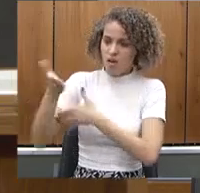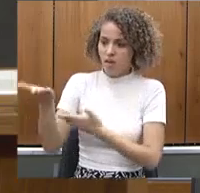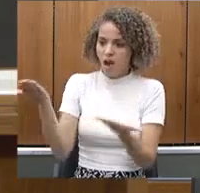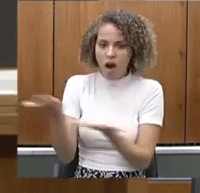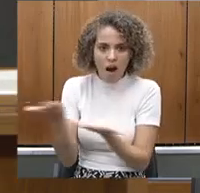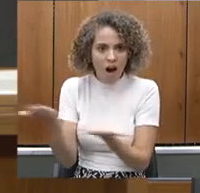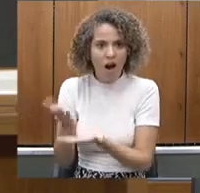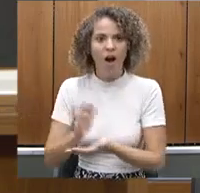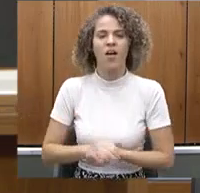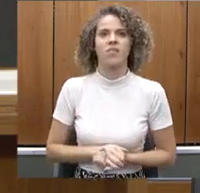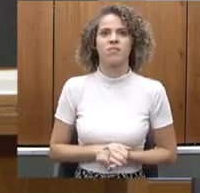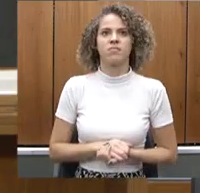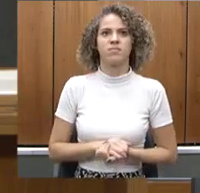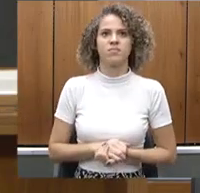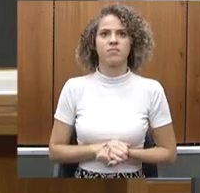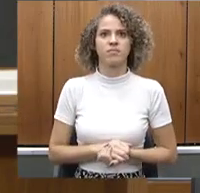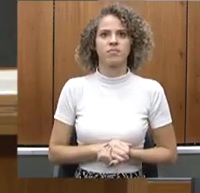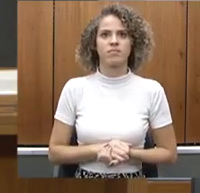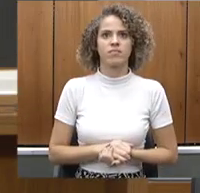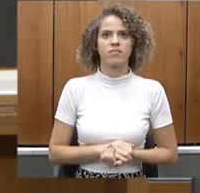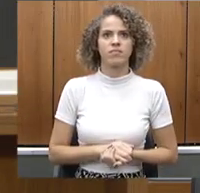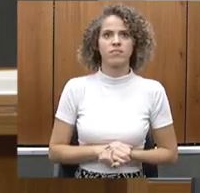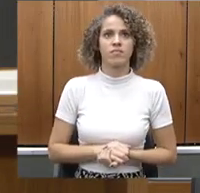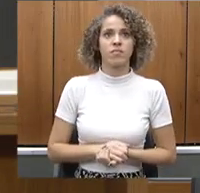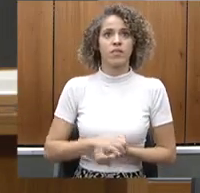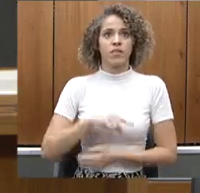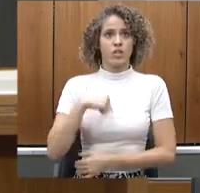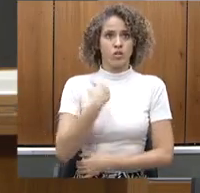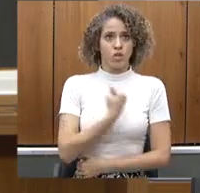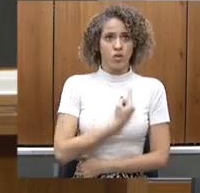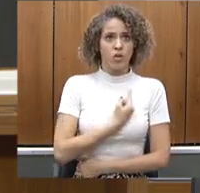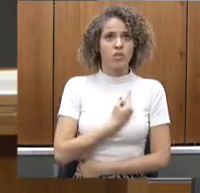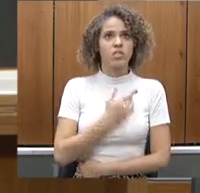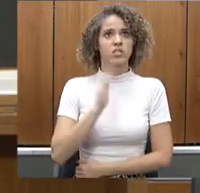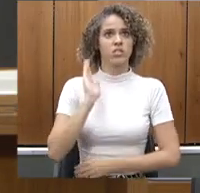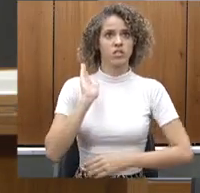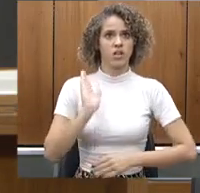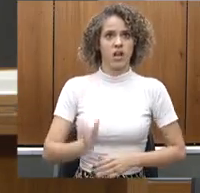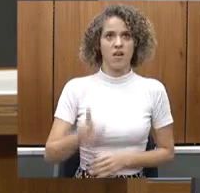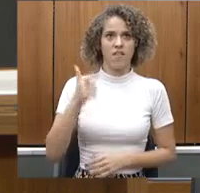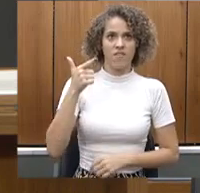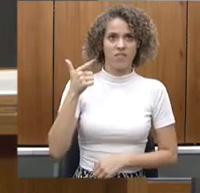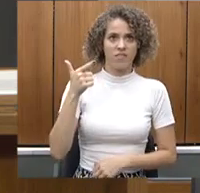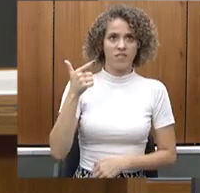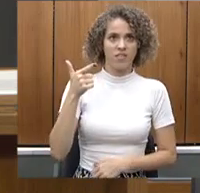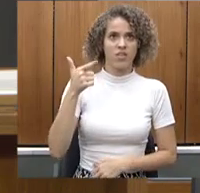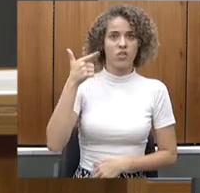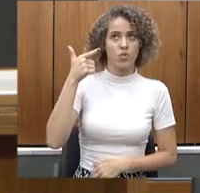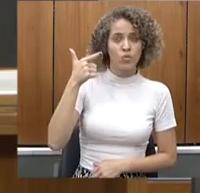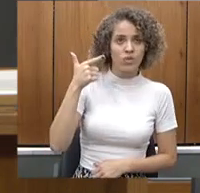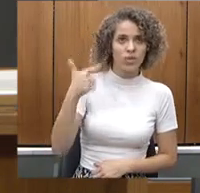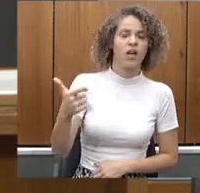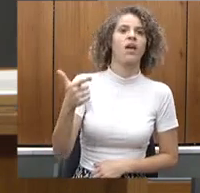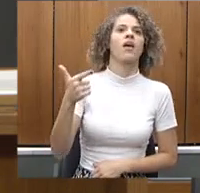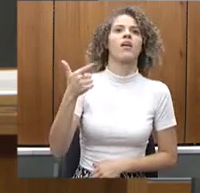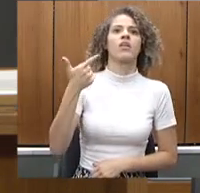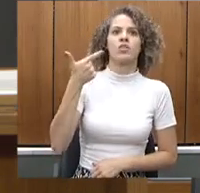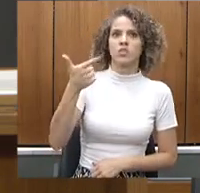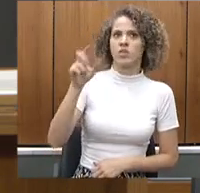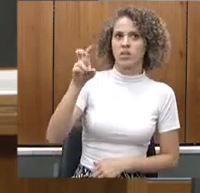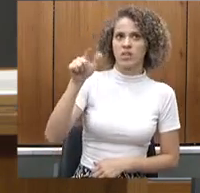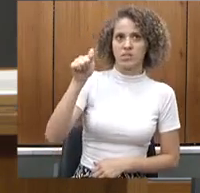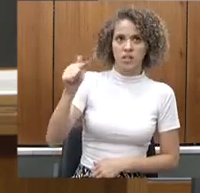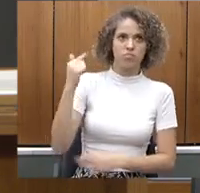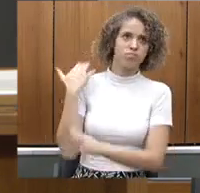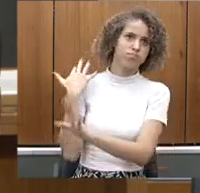então é É como diz o nosso lema né esse ano a gente completou 24 257 anos 24 horas